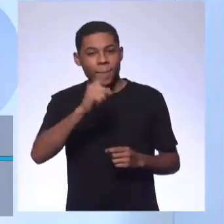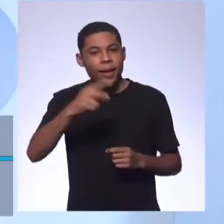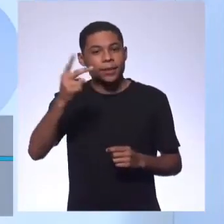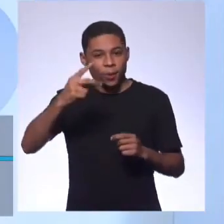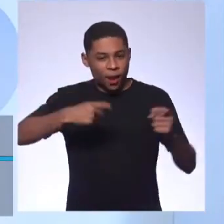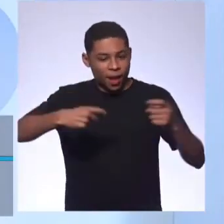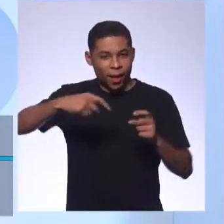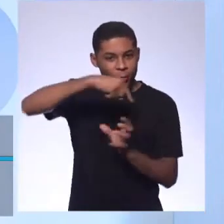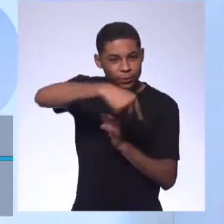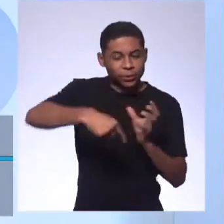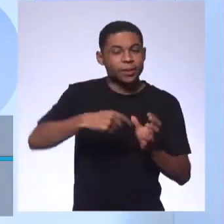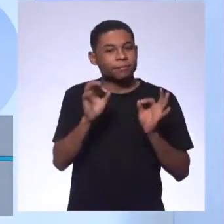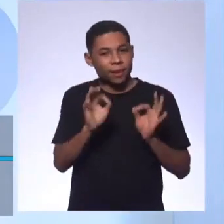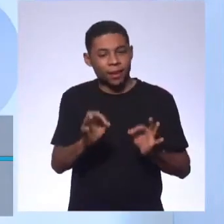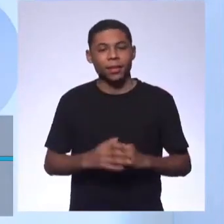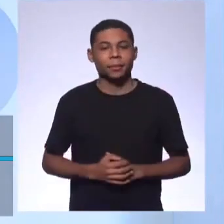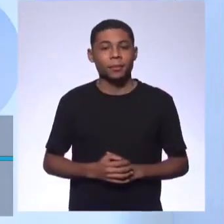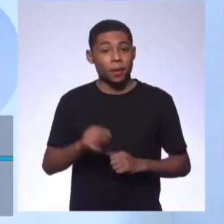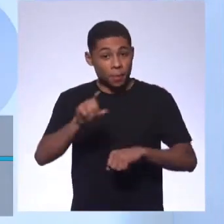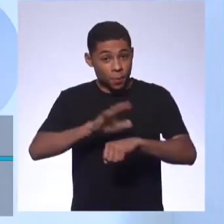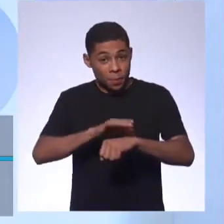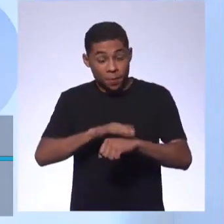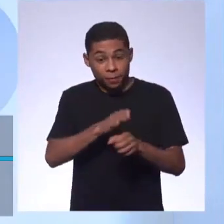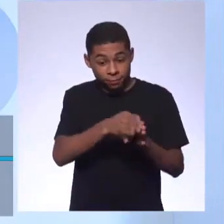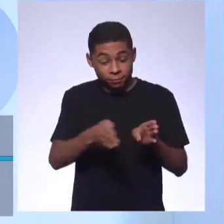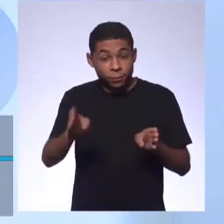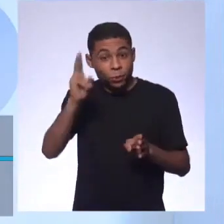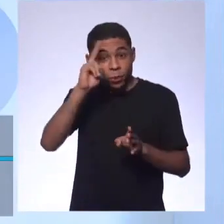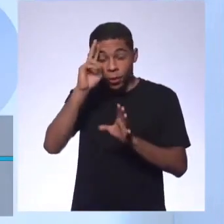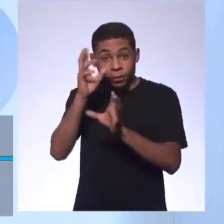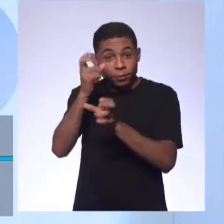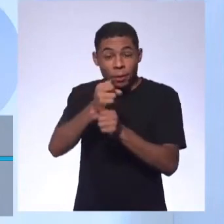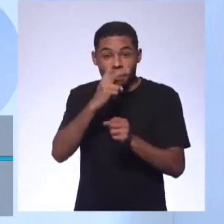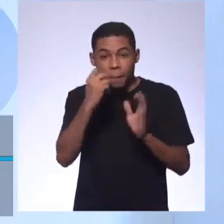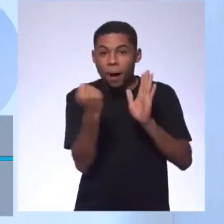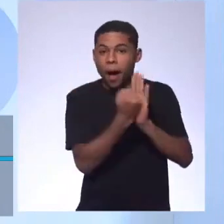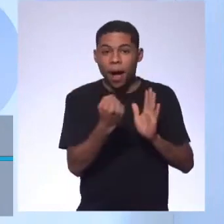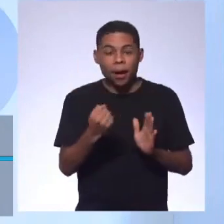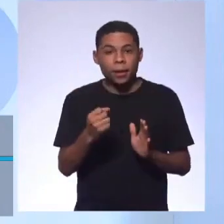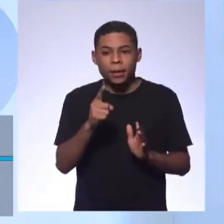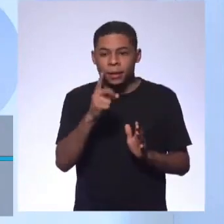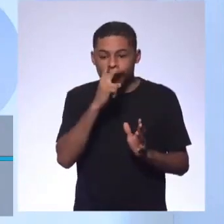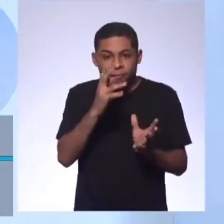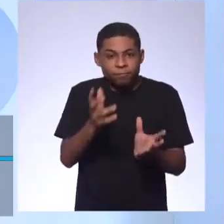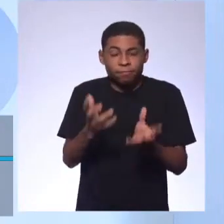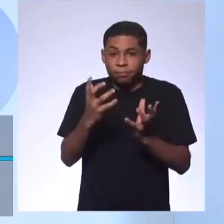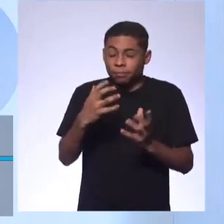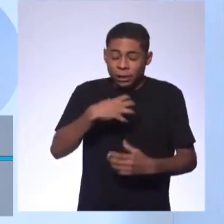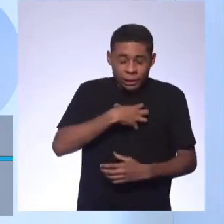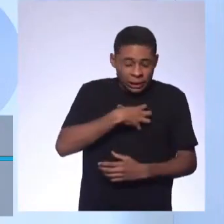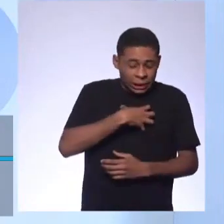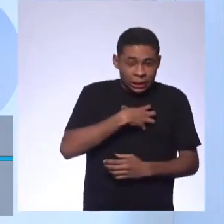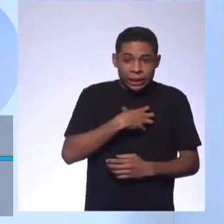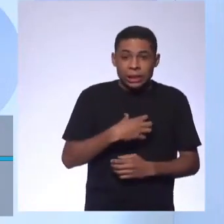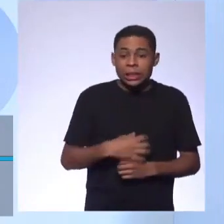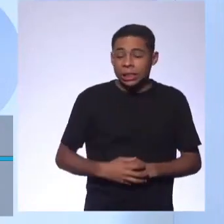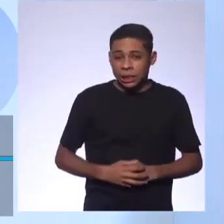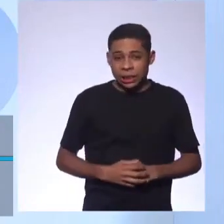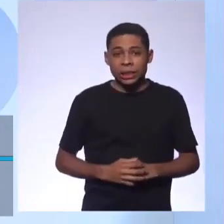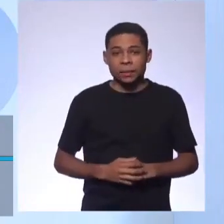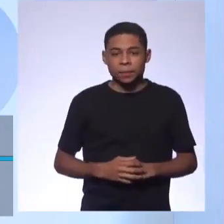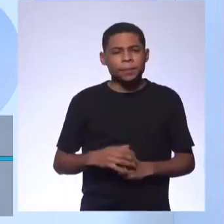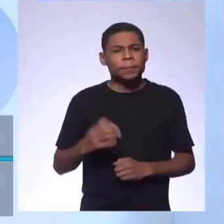tá? E esse momento histórico ele é tão chocante, né? Então,